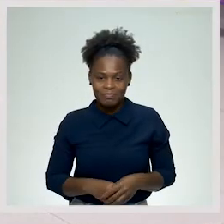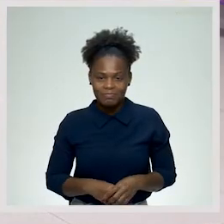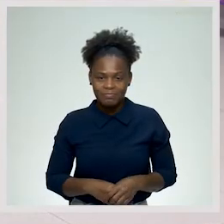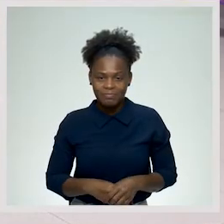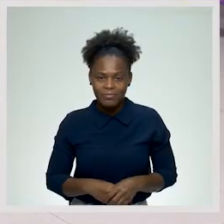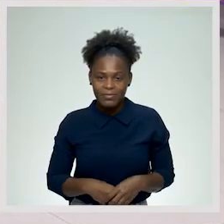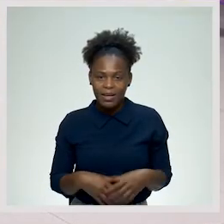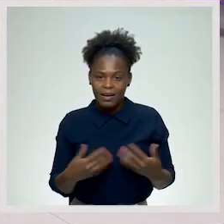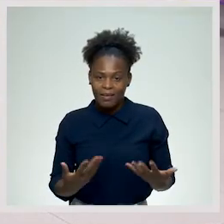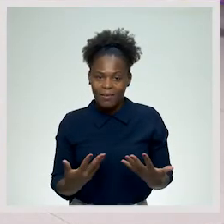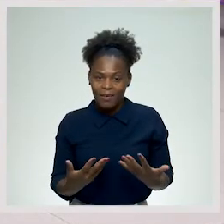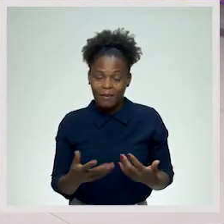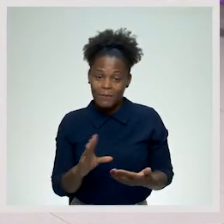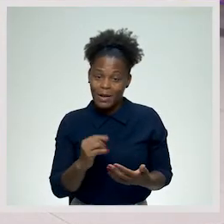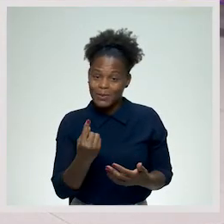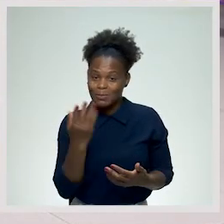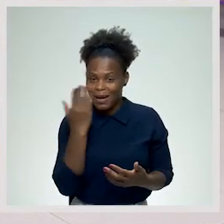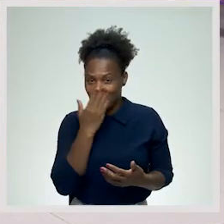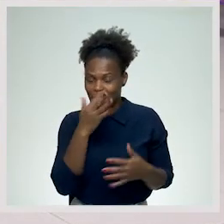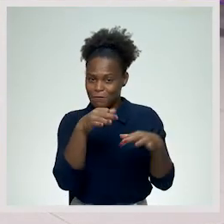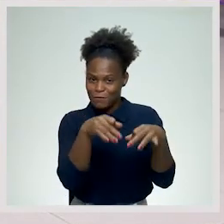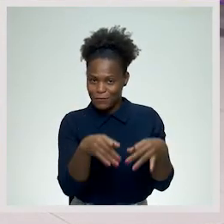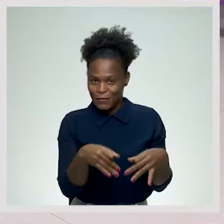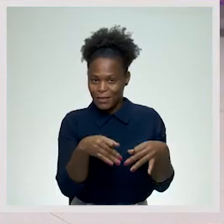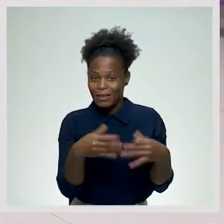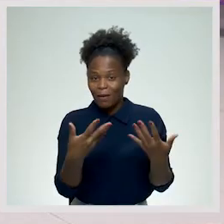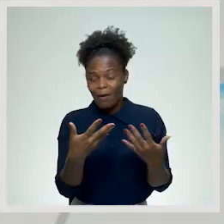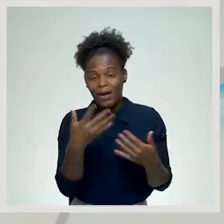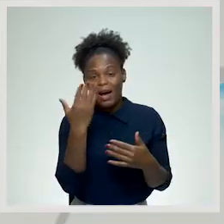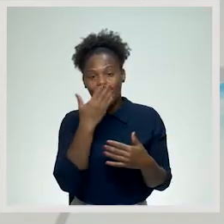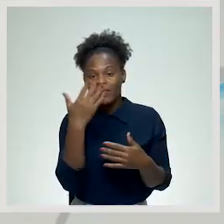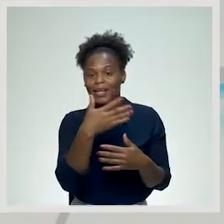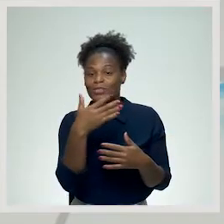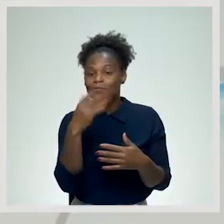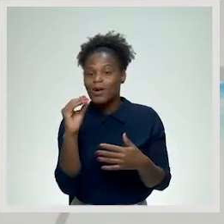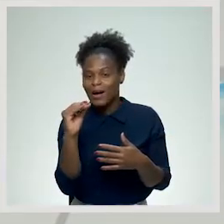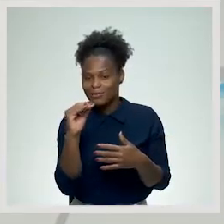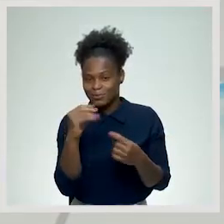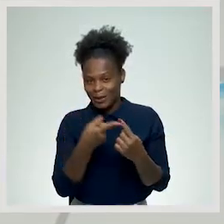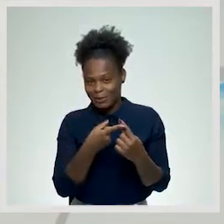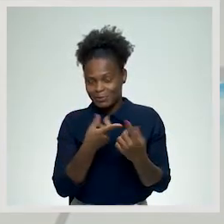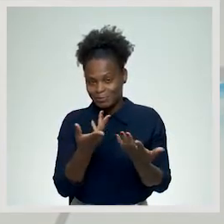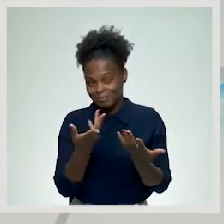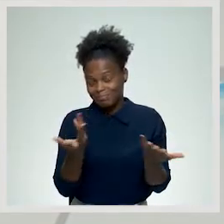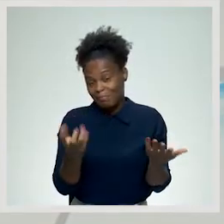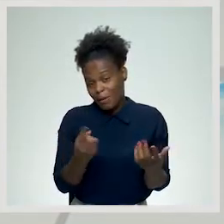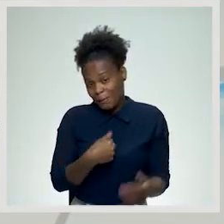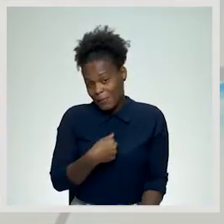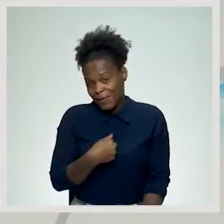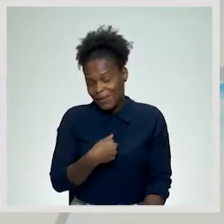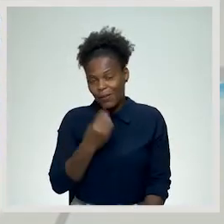Terminamos mais uma aula do 10º ano de escolaridade. Para mim foi, como tem